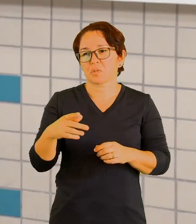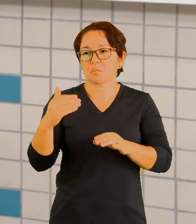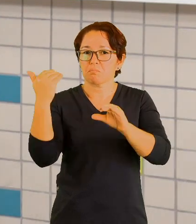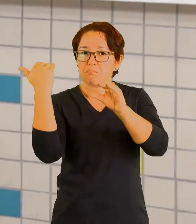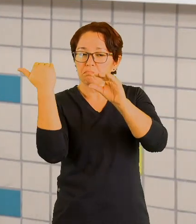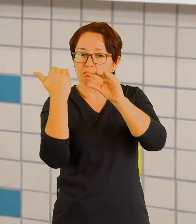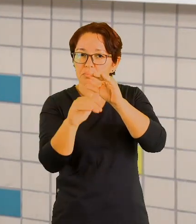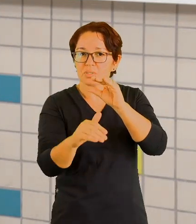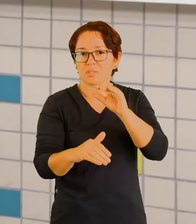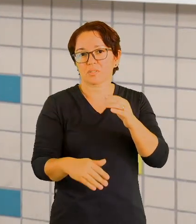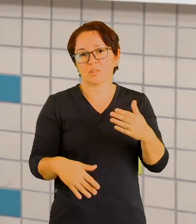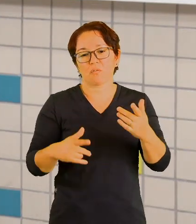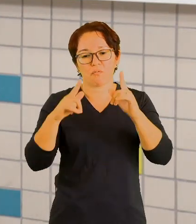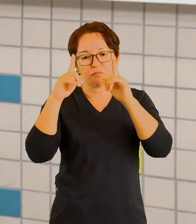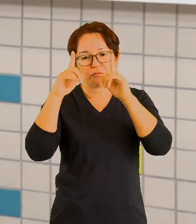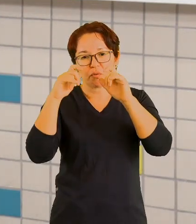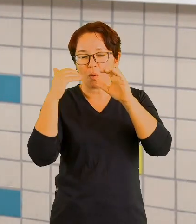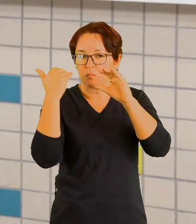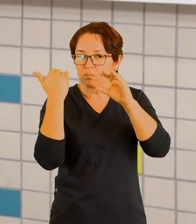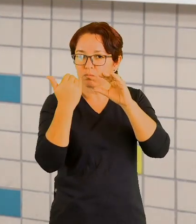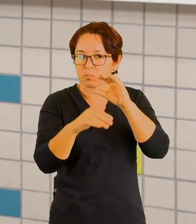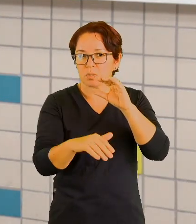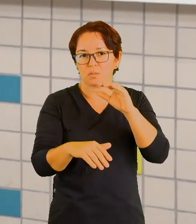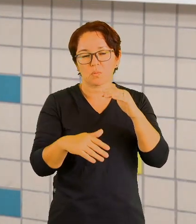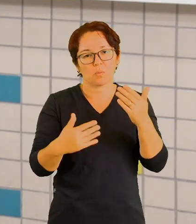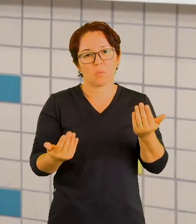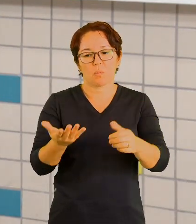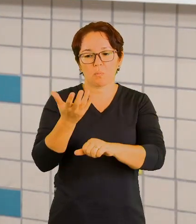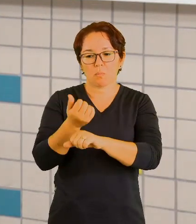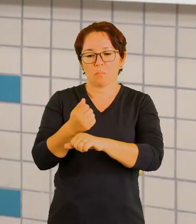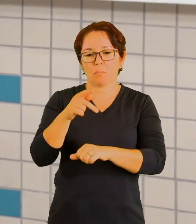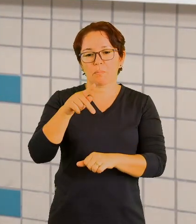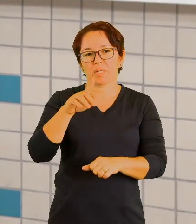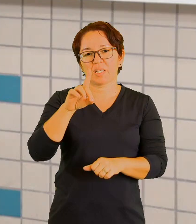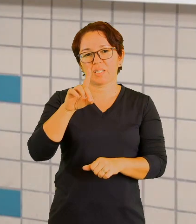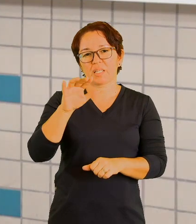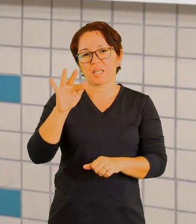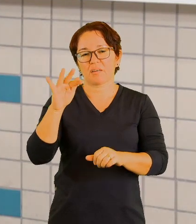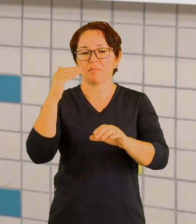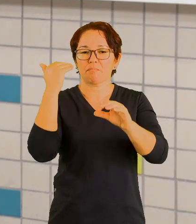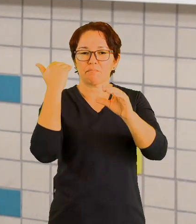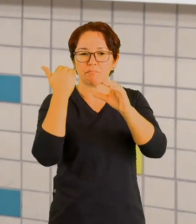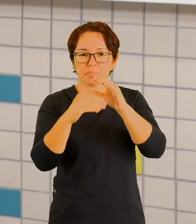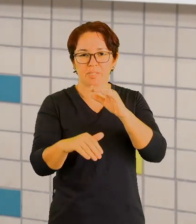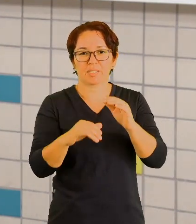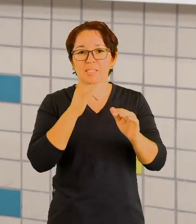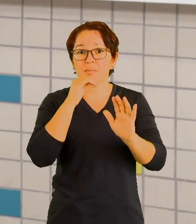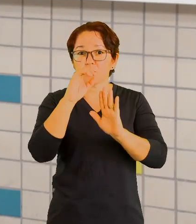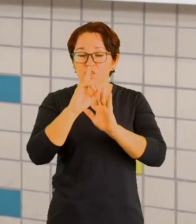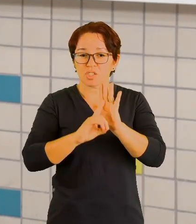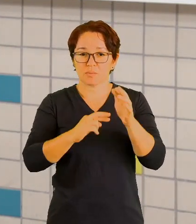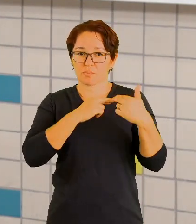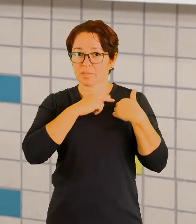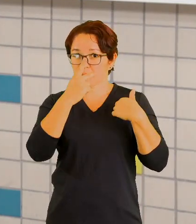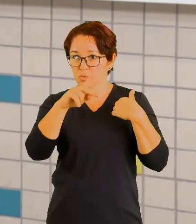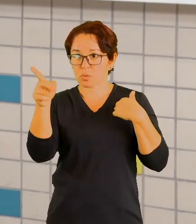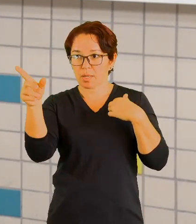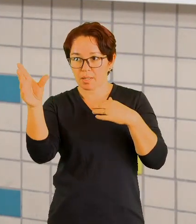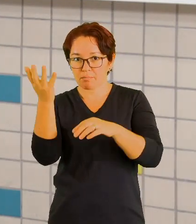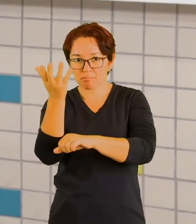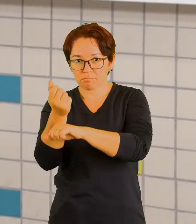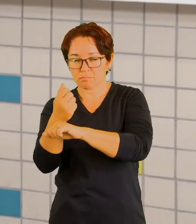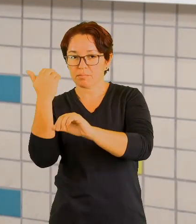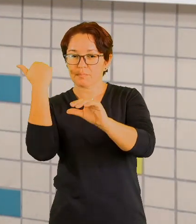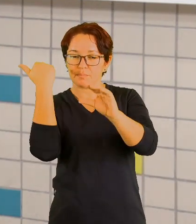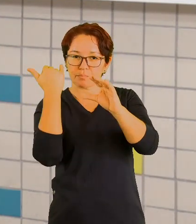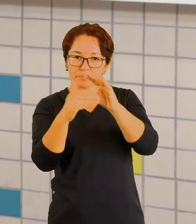ler a parte que condiz com os seus direitos e deveres, e a partir daí você monta um pequeno